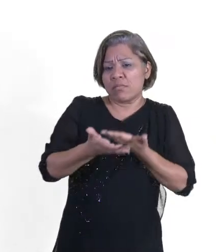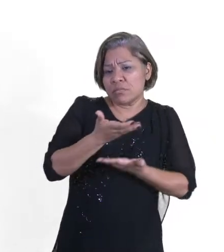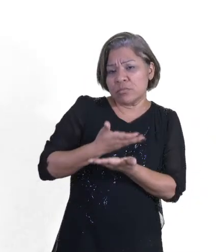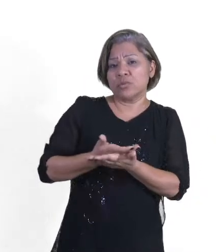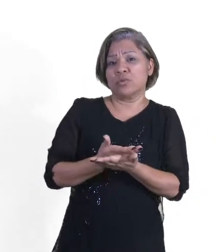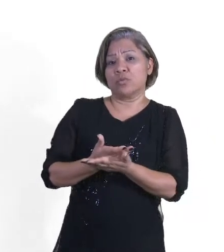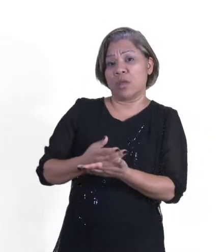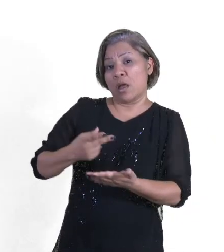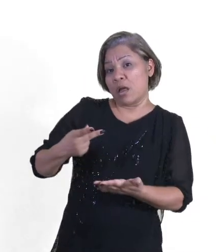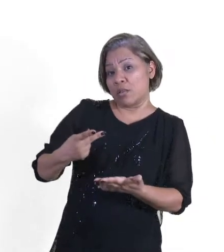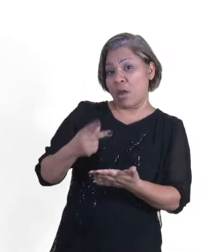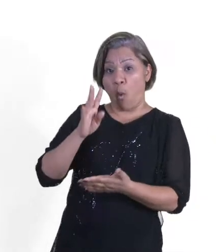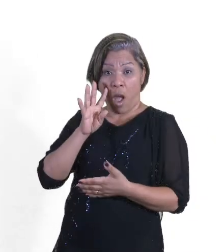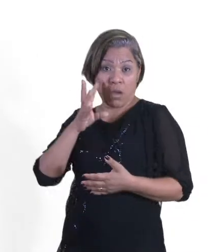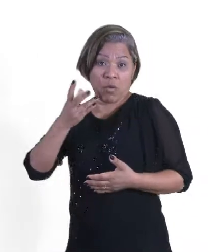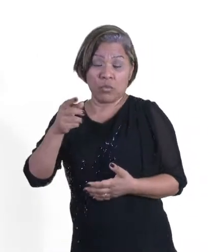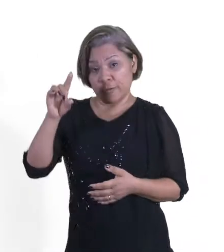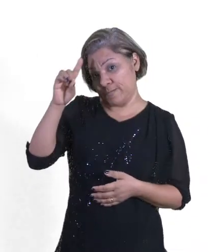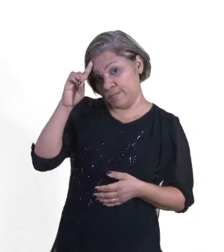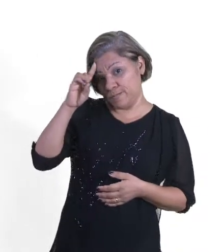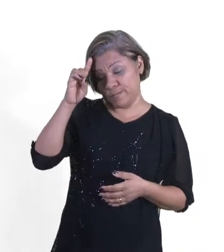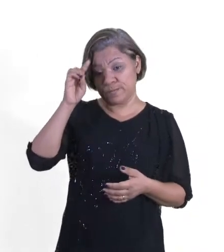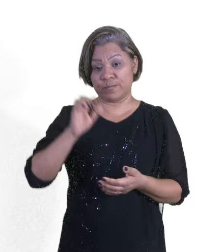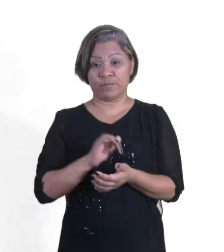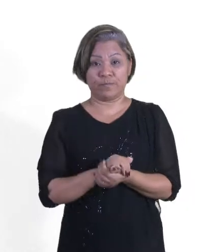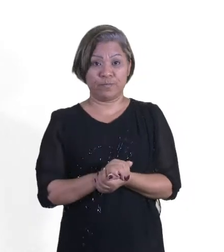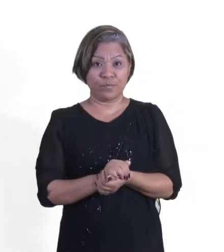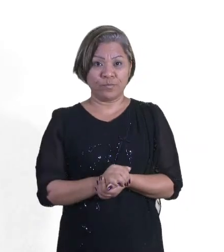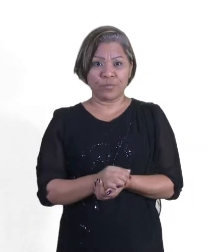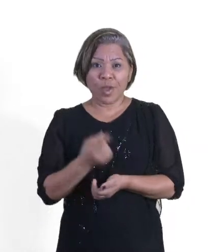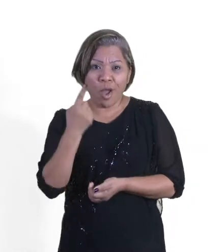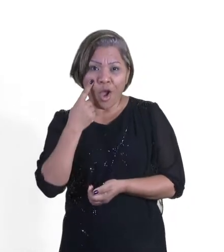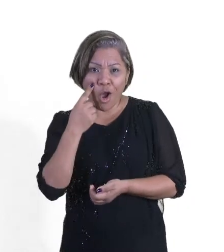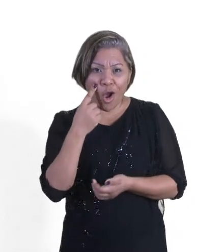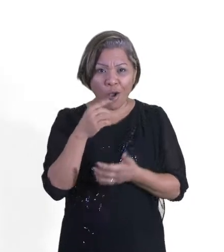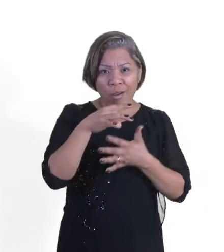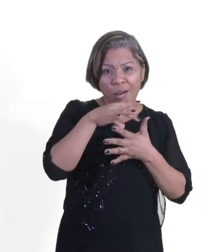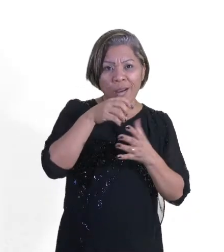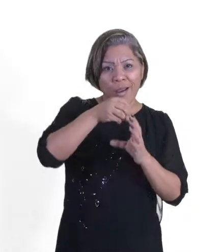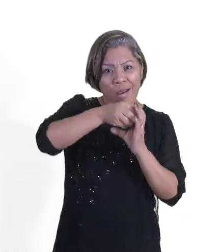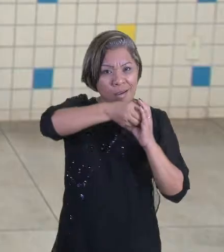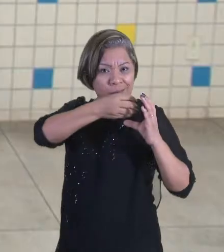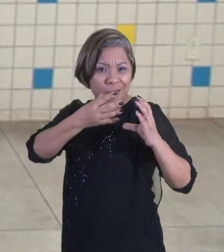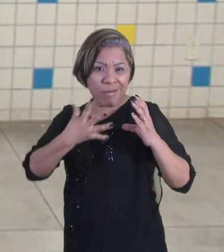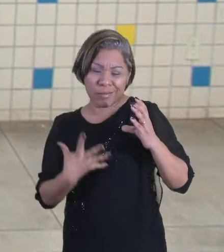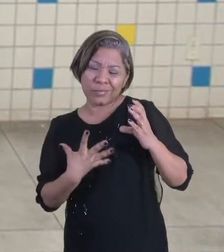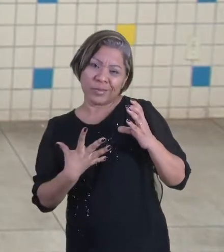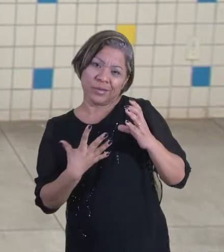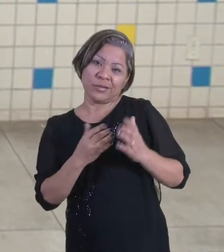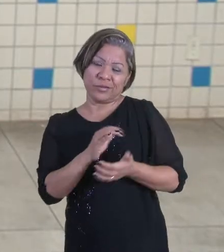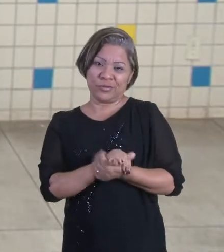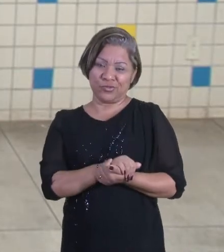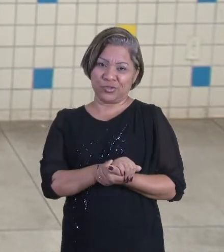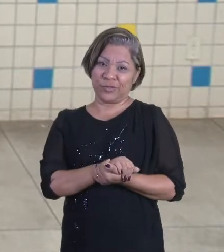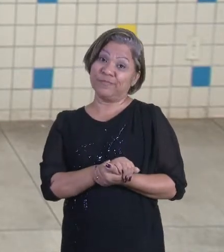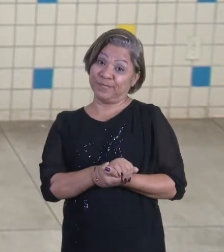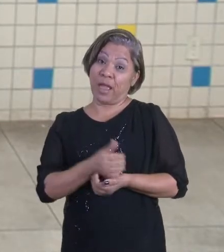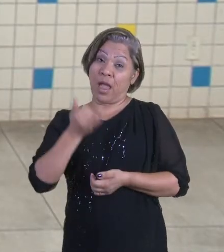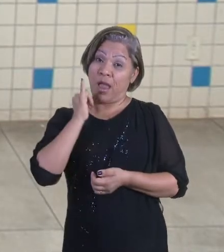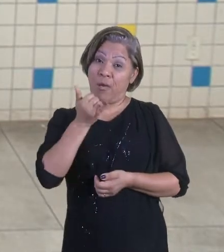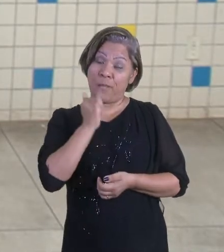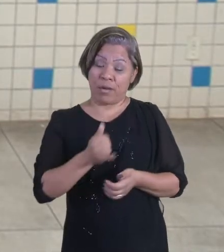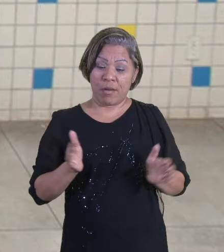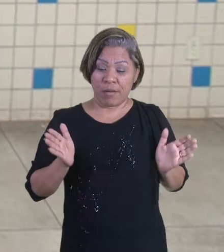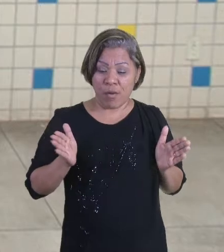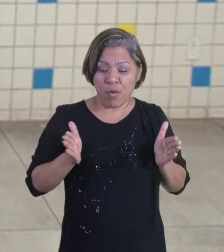cotidiano. Então, olha aí, olha as características de uma crônica. Ela é uma narrativa curta, né?